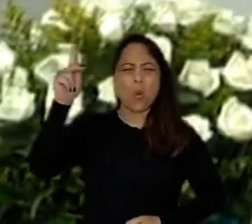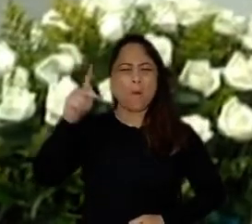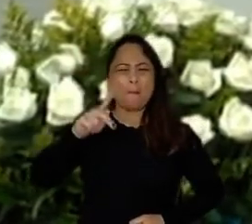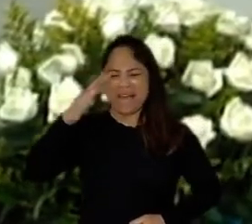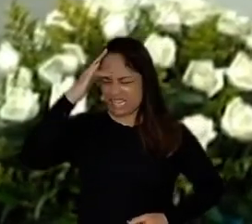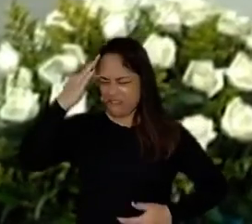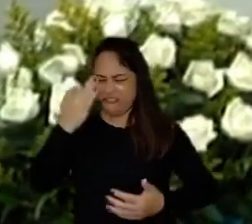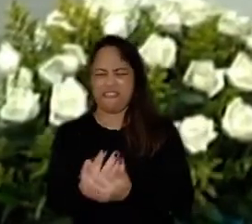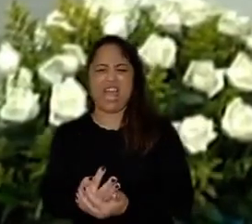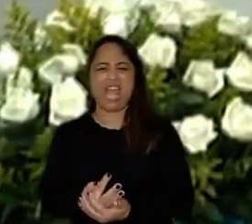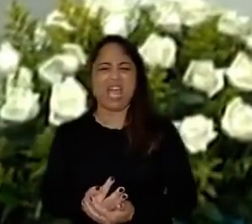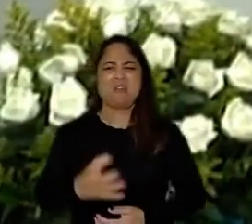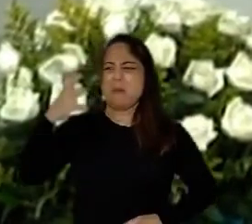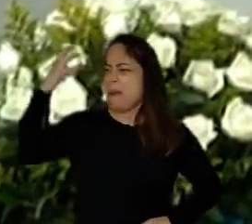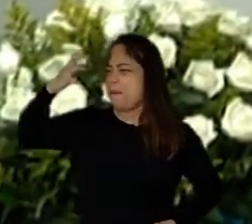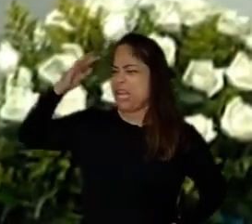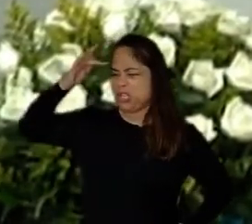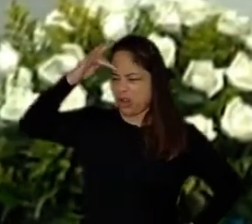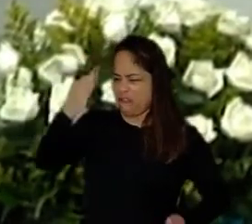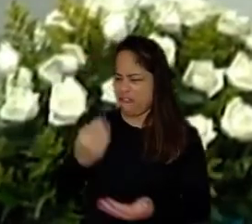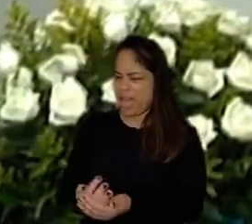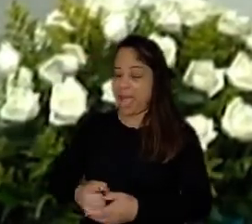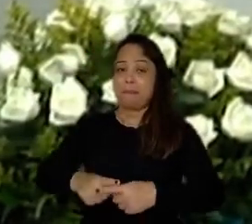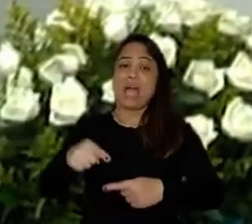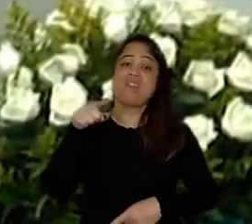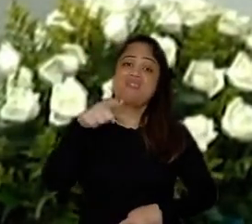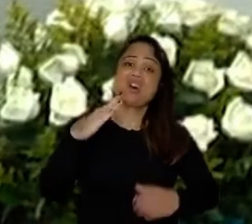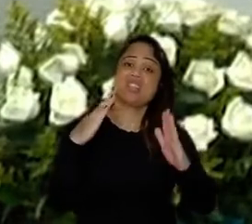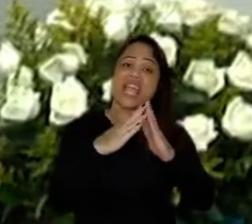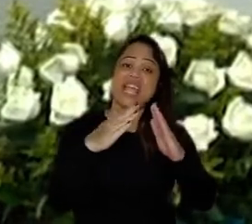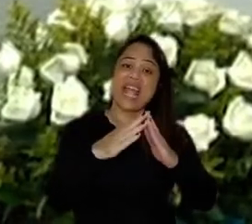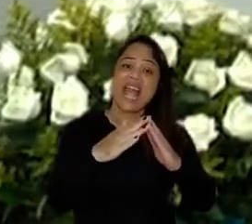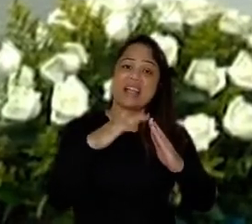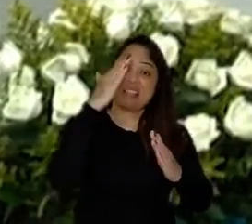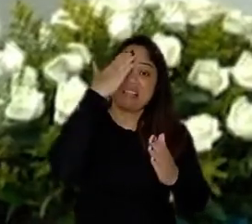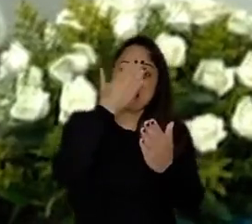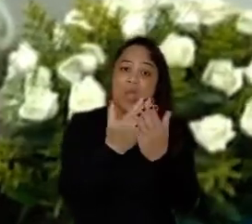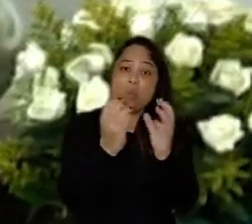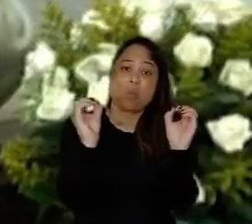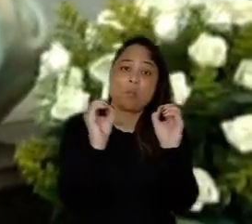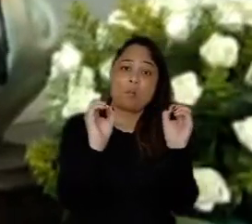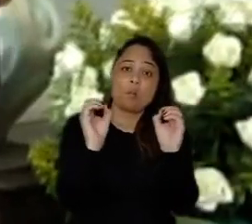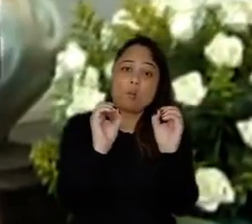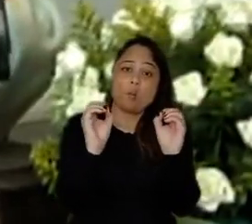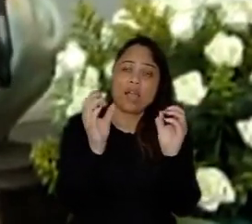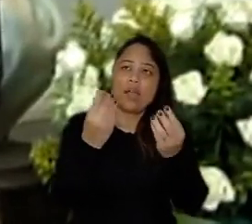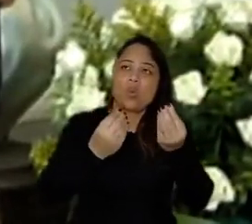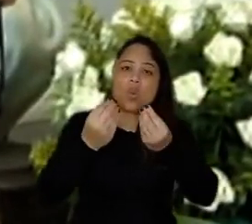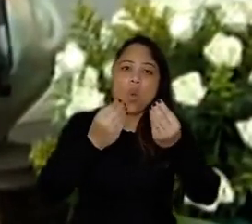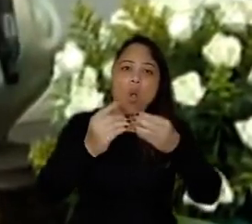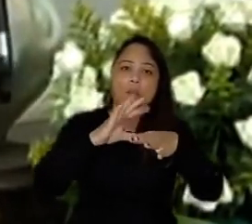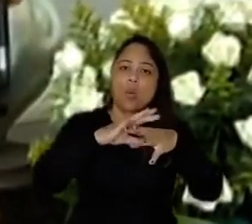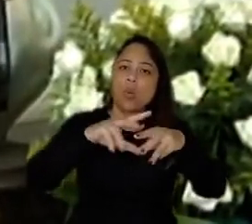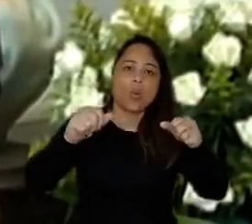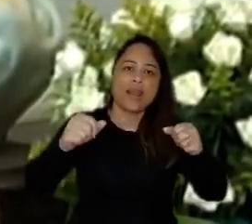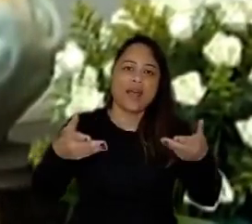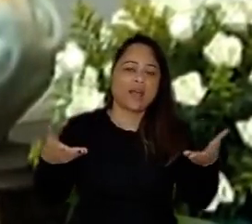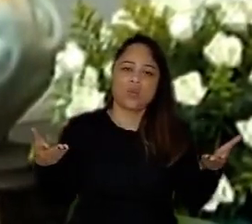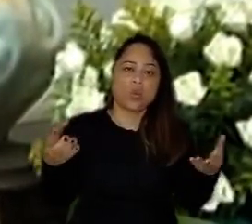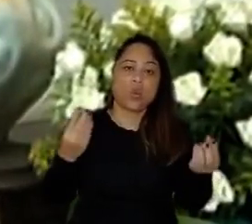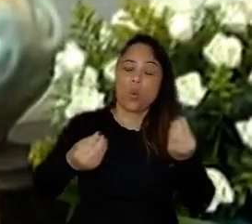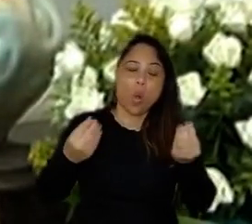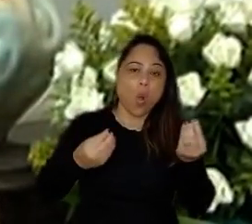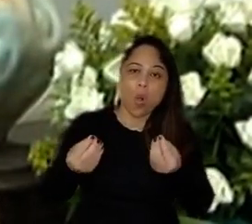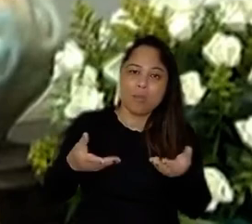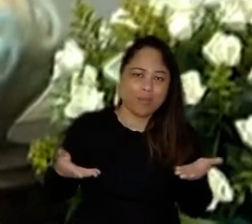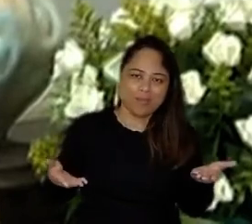um pregador que prega sobre fé. Se você não crê, você não consegue arrancar de Jesus a cura. A fé